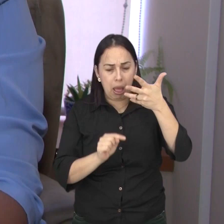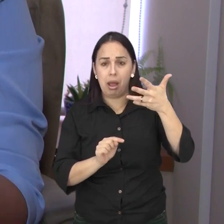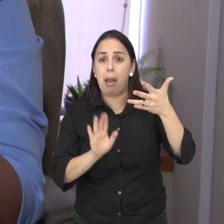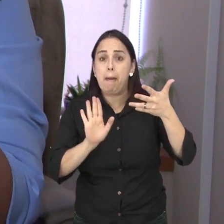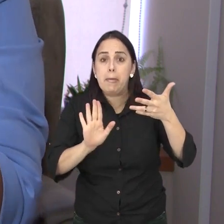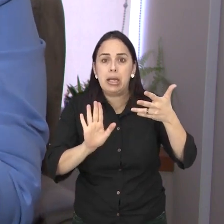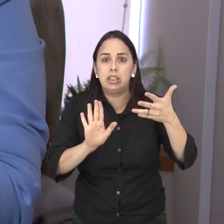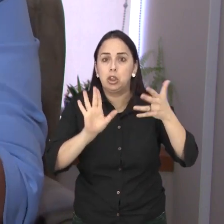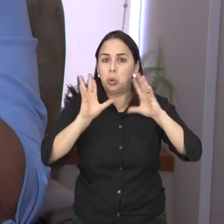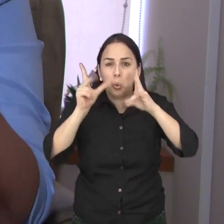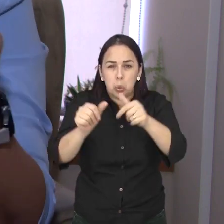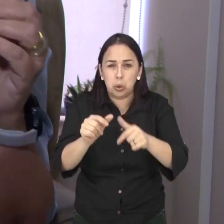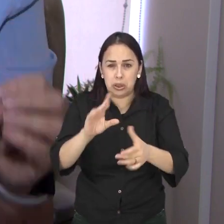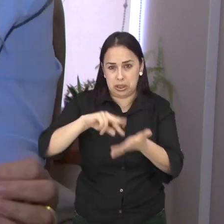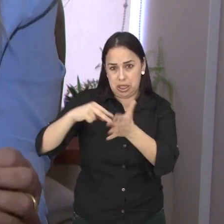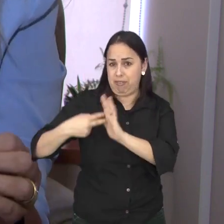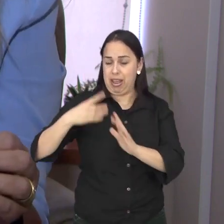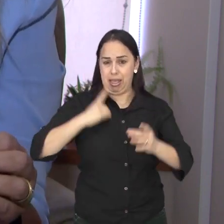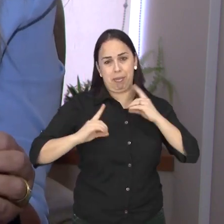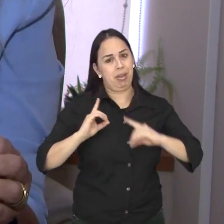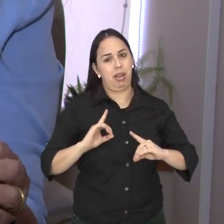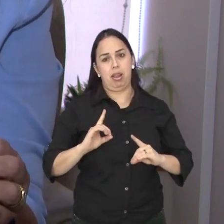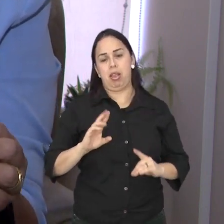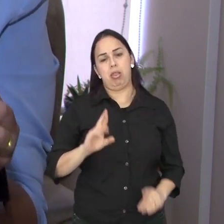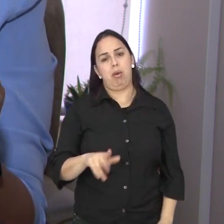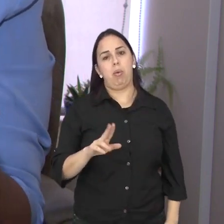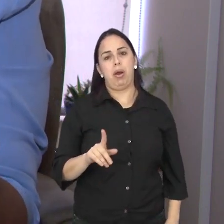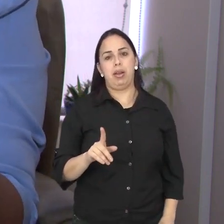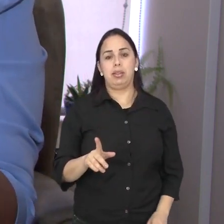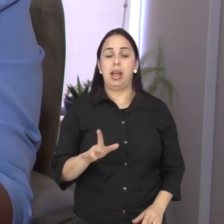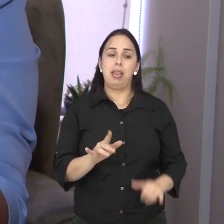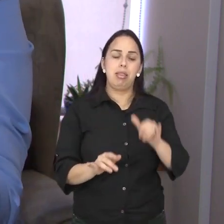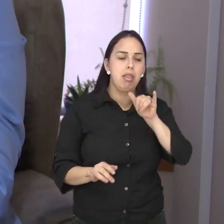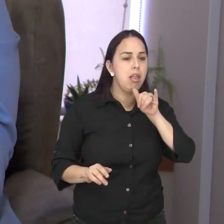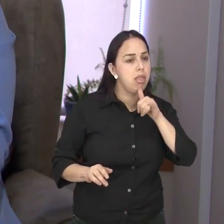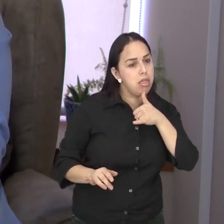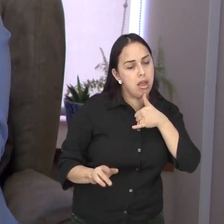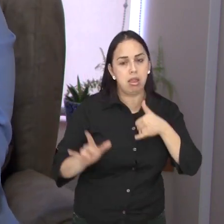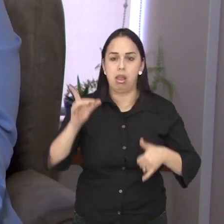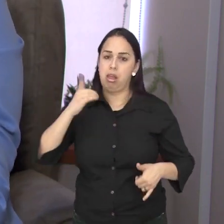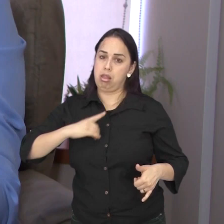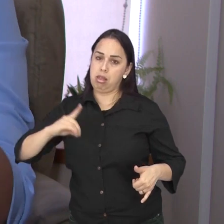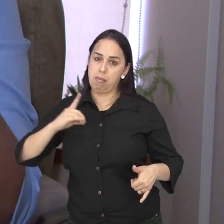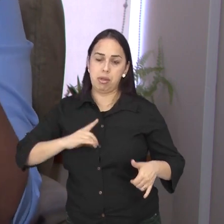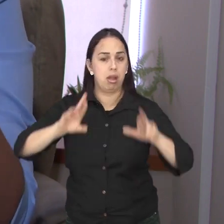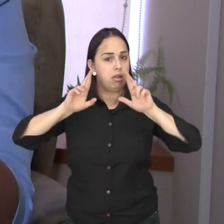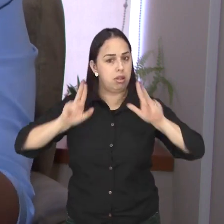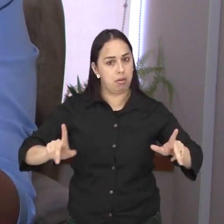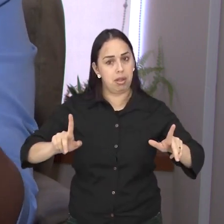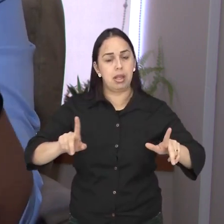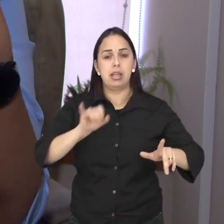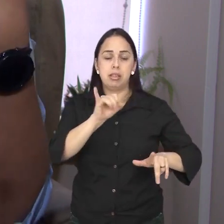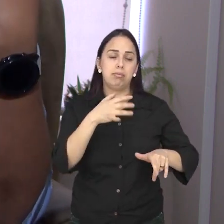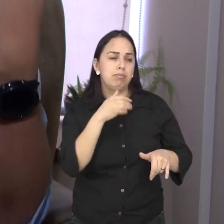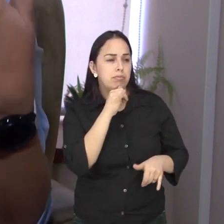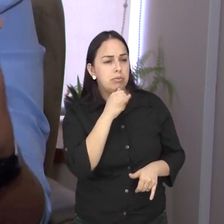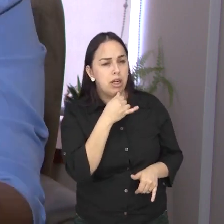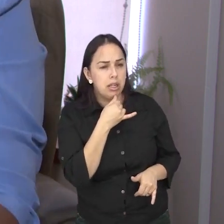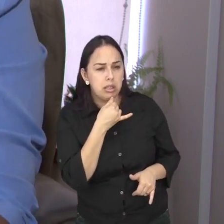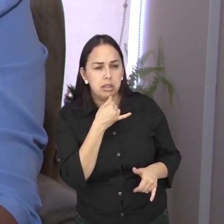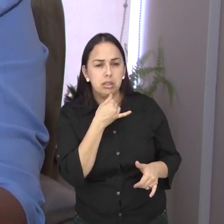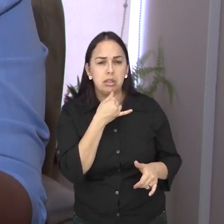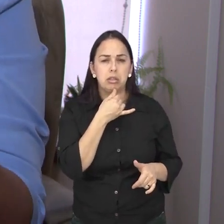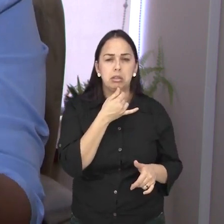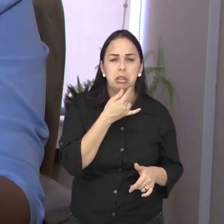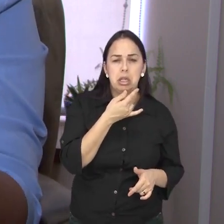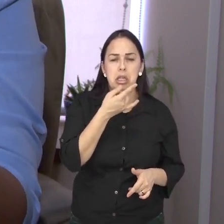combinação. Só que nem tudo é depressão. Né? A gente tem que entender a diferença entre tristeza e depressão. Se você está triste, passando por